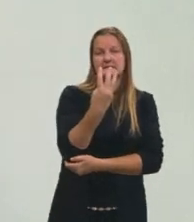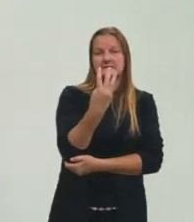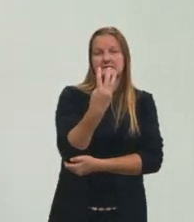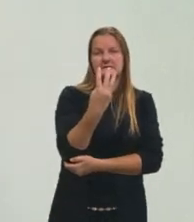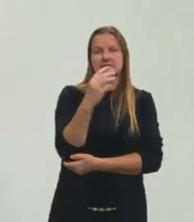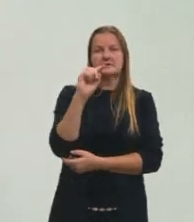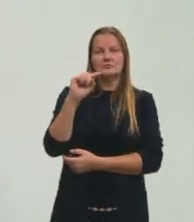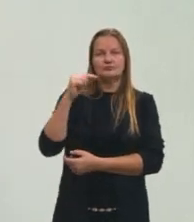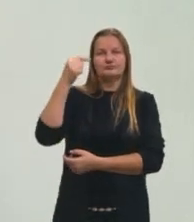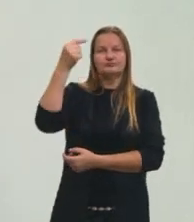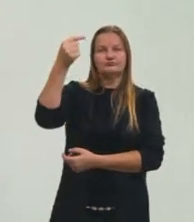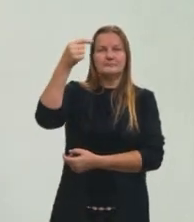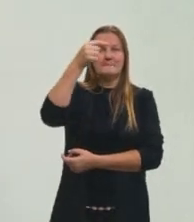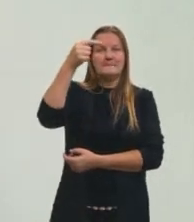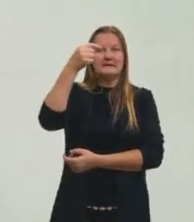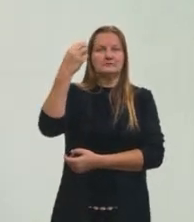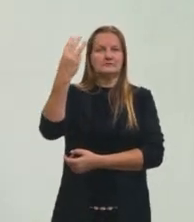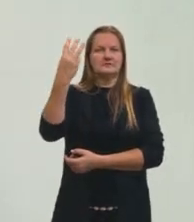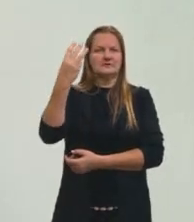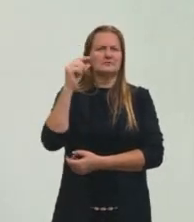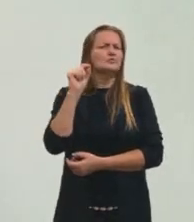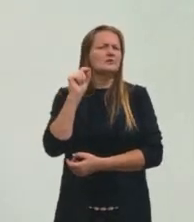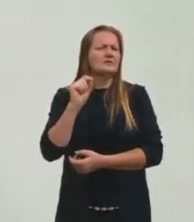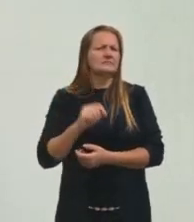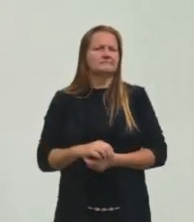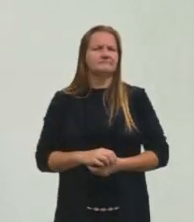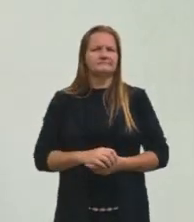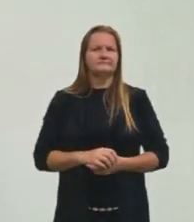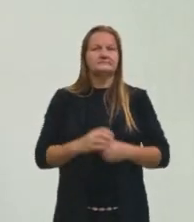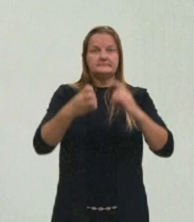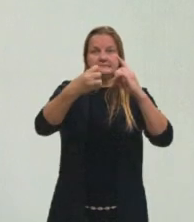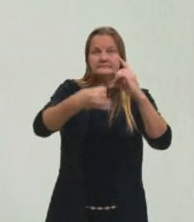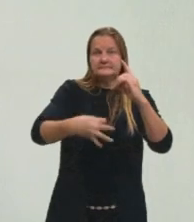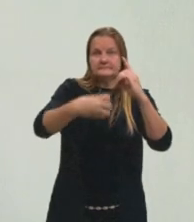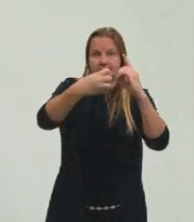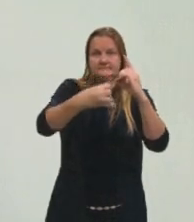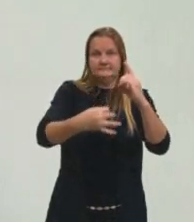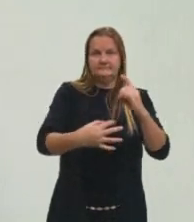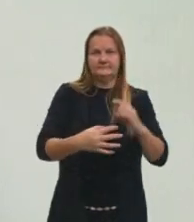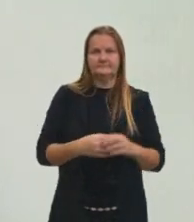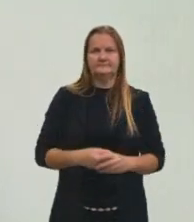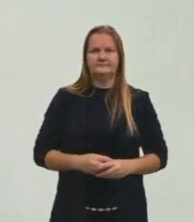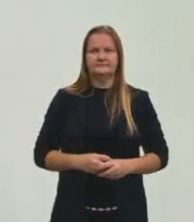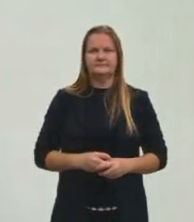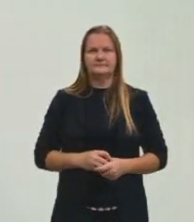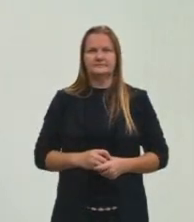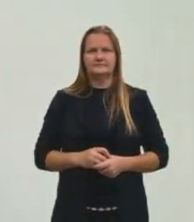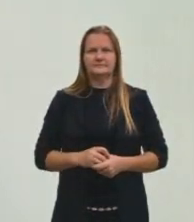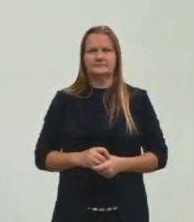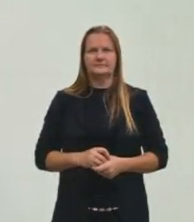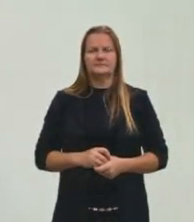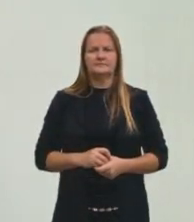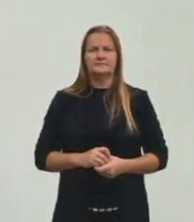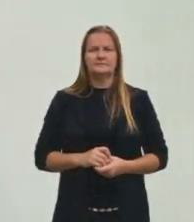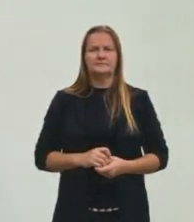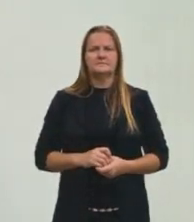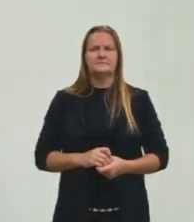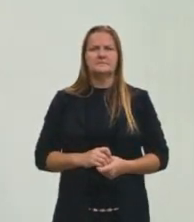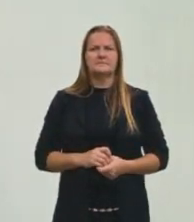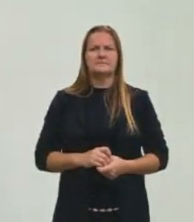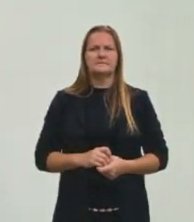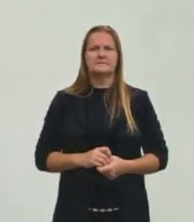expoente negativo tá quer dizer que esse expoente na verdade que esse valor aqui